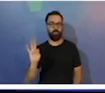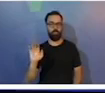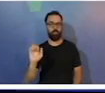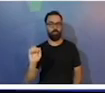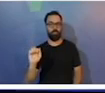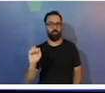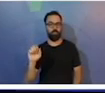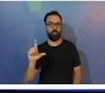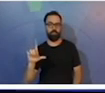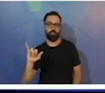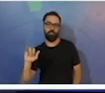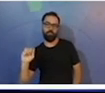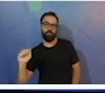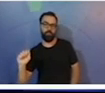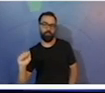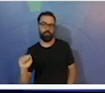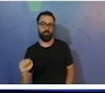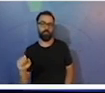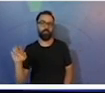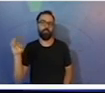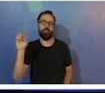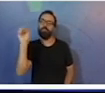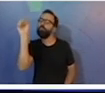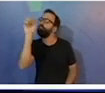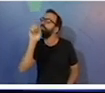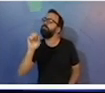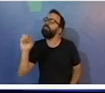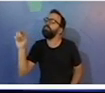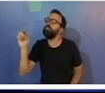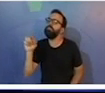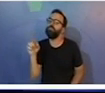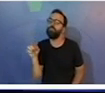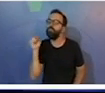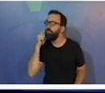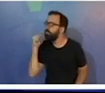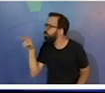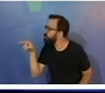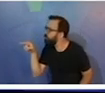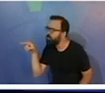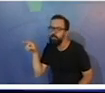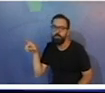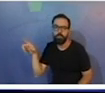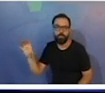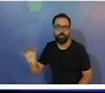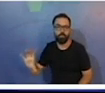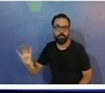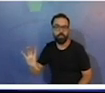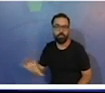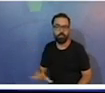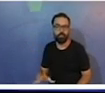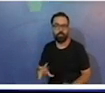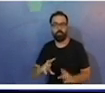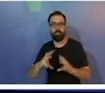mundi. A Austrália, achando o país. A Austrália está aqui. Qual hemisfério? O ocidental